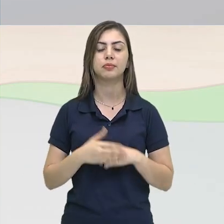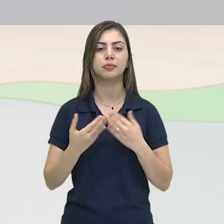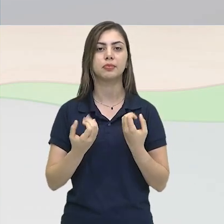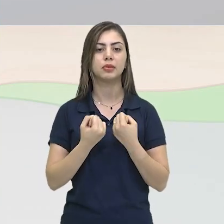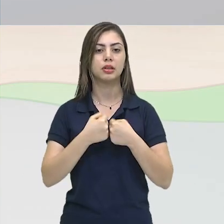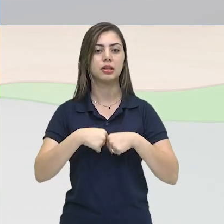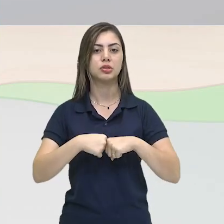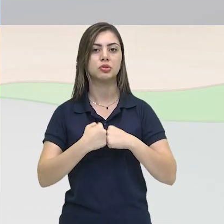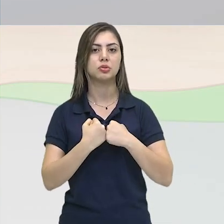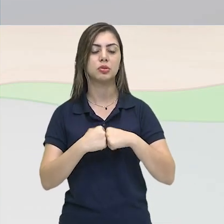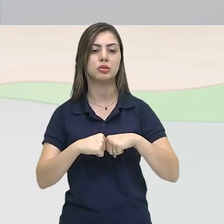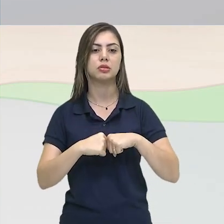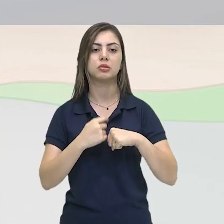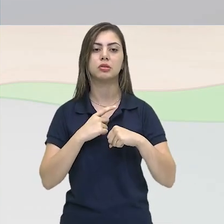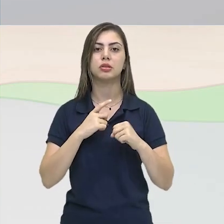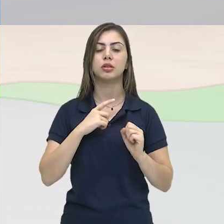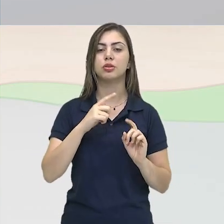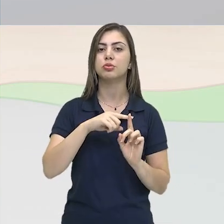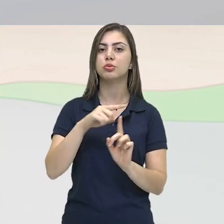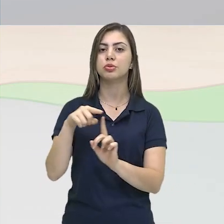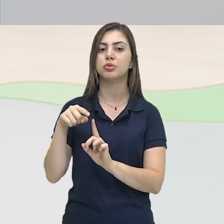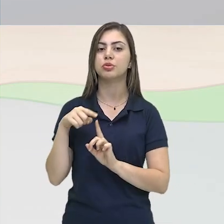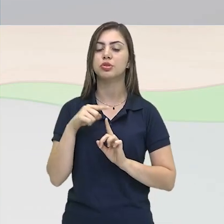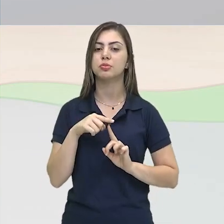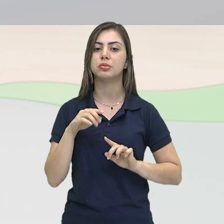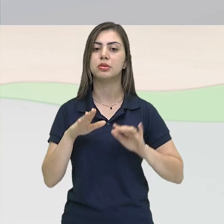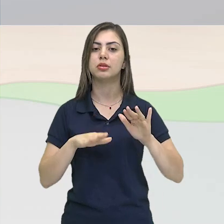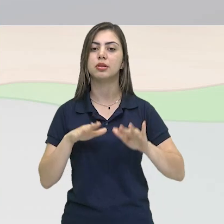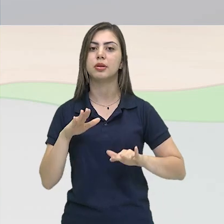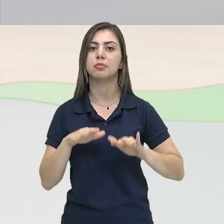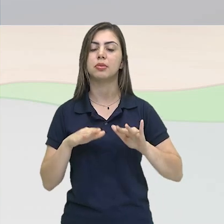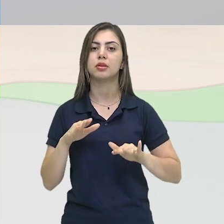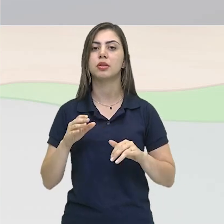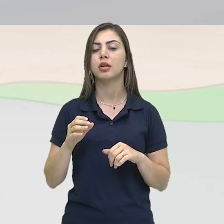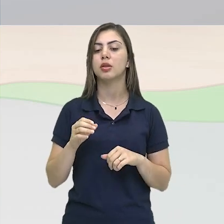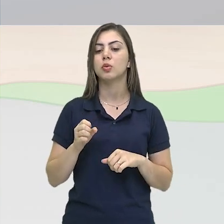articulações, elas são classificadas conforme o grau de